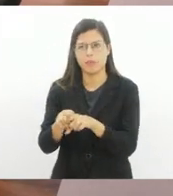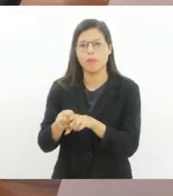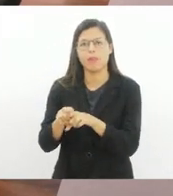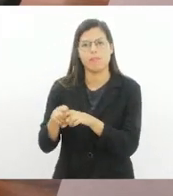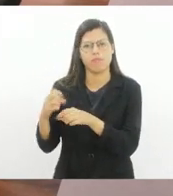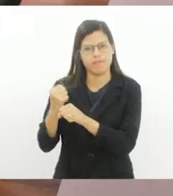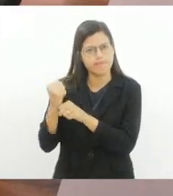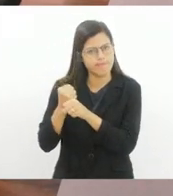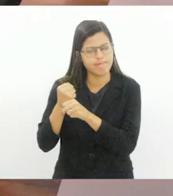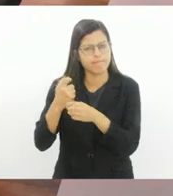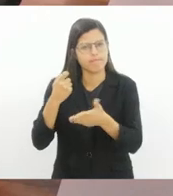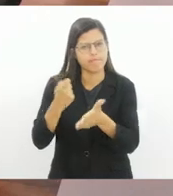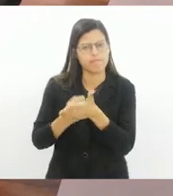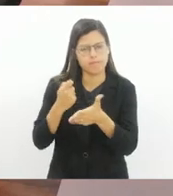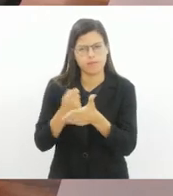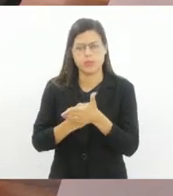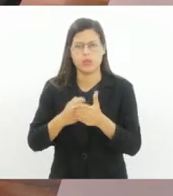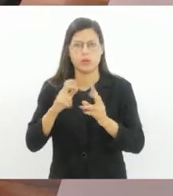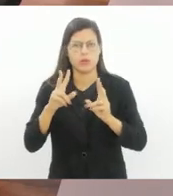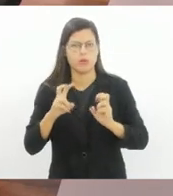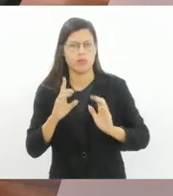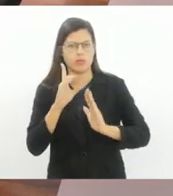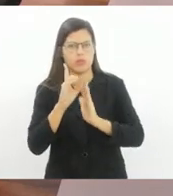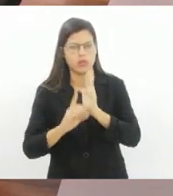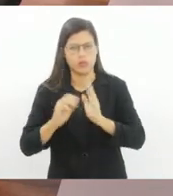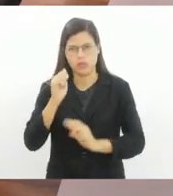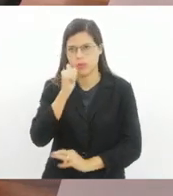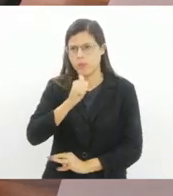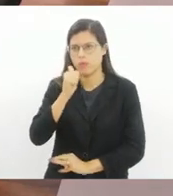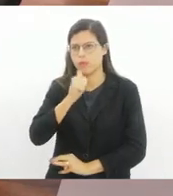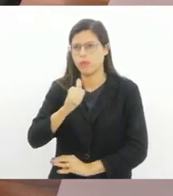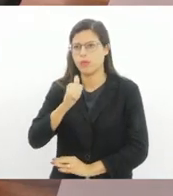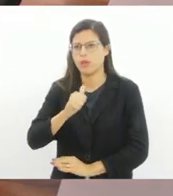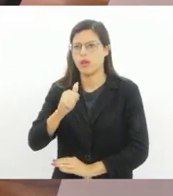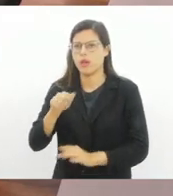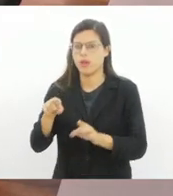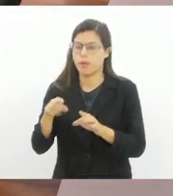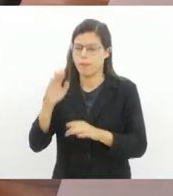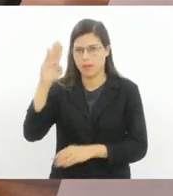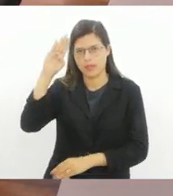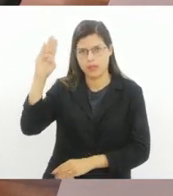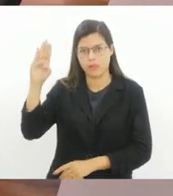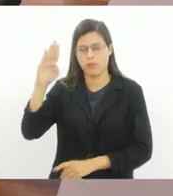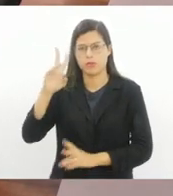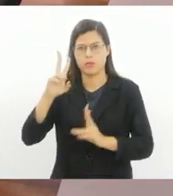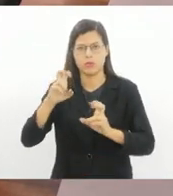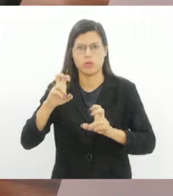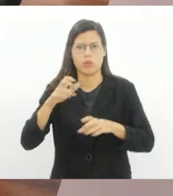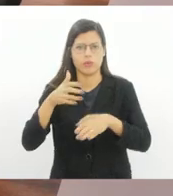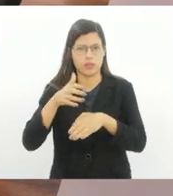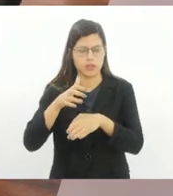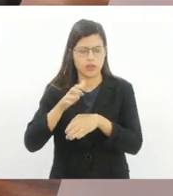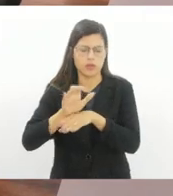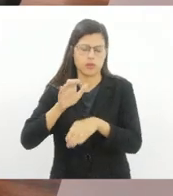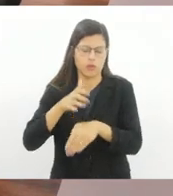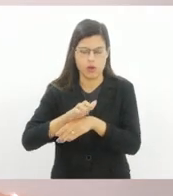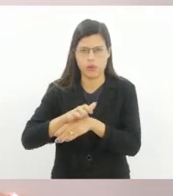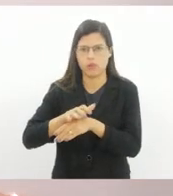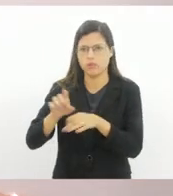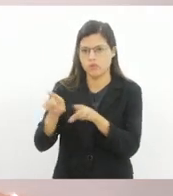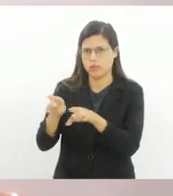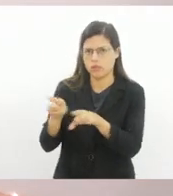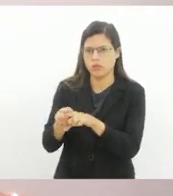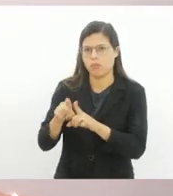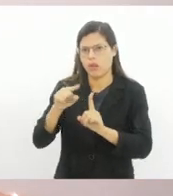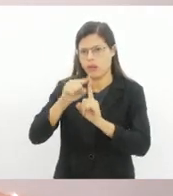militância no movimento de direitos das mulheres, no tocante, sobretudo, aos direitos sexuais e reprodutivos. Eu venho aqui